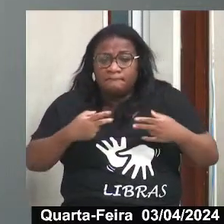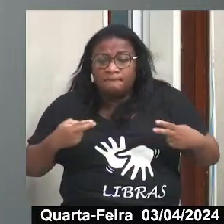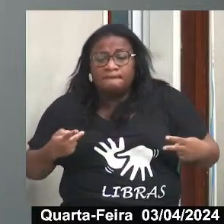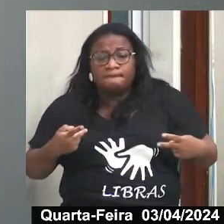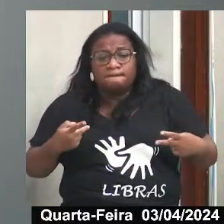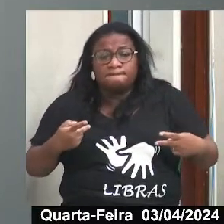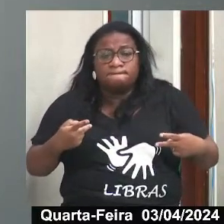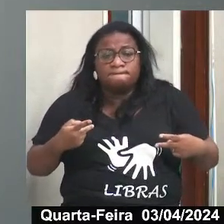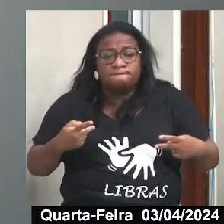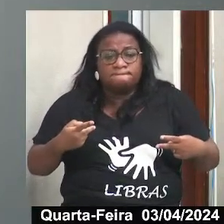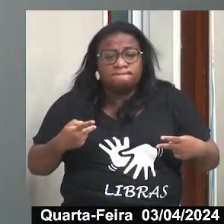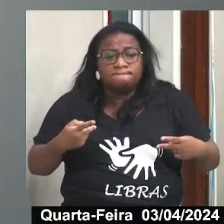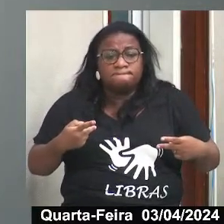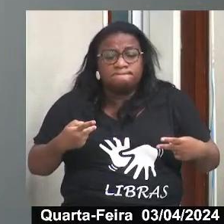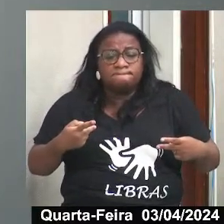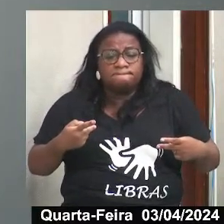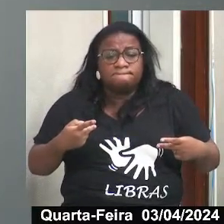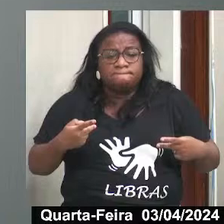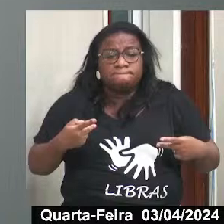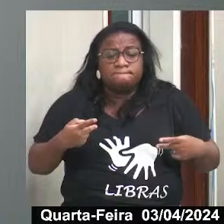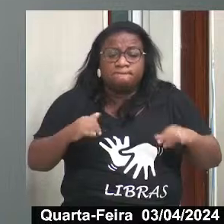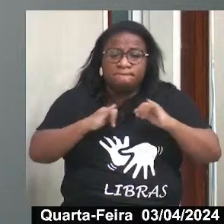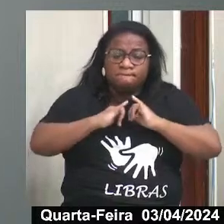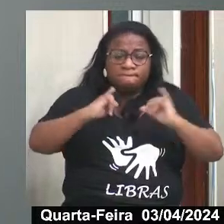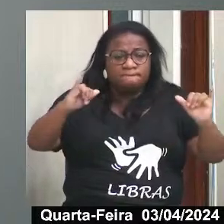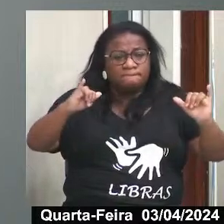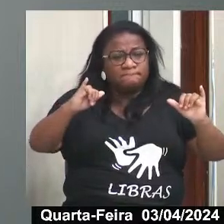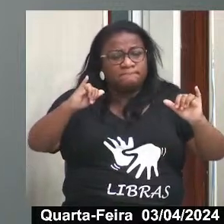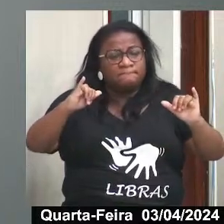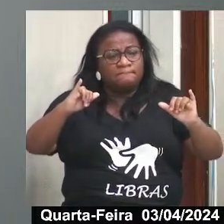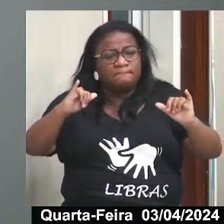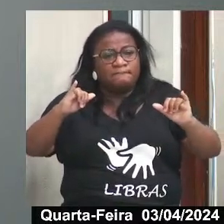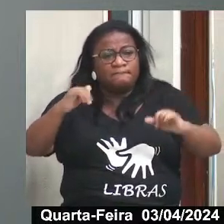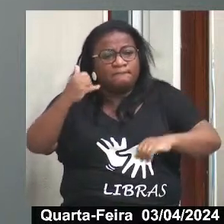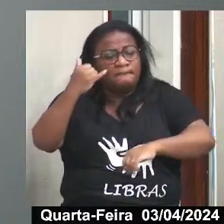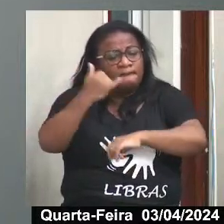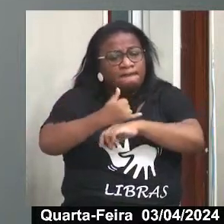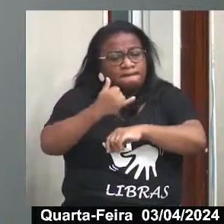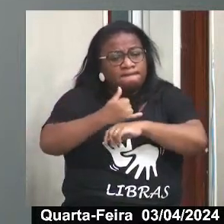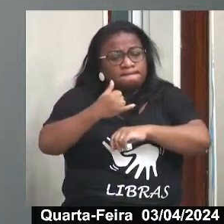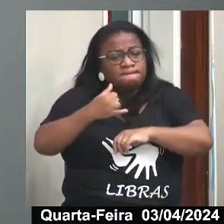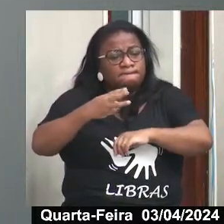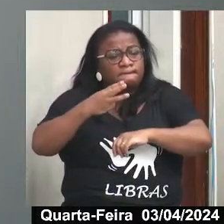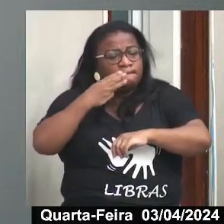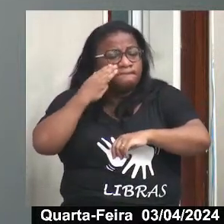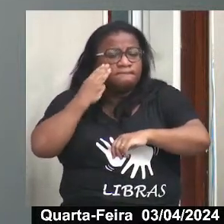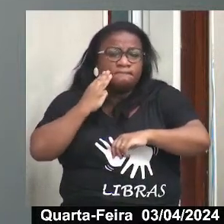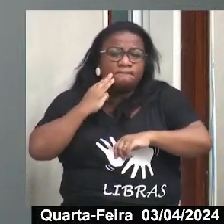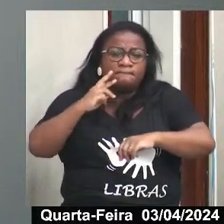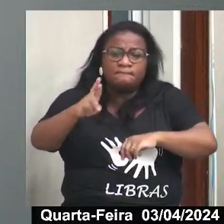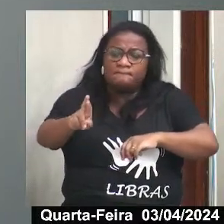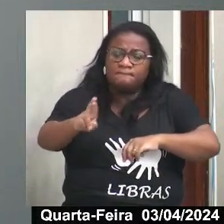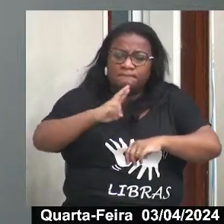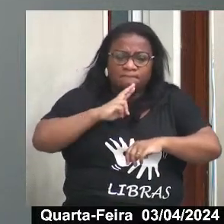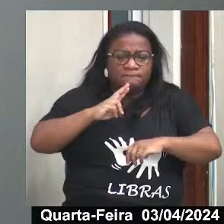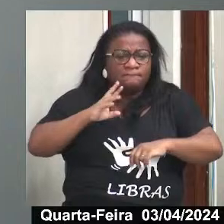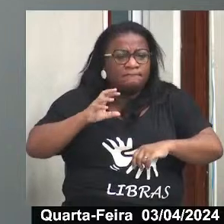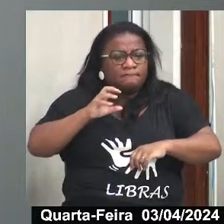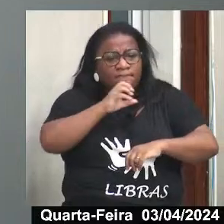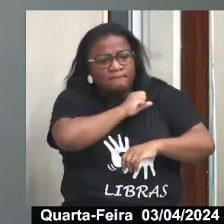de alguma coisa? Liguei essa semana para o chefe de gabinete, O Marcos Roberto me